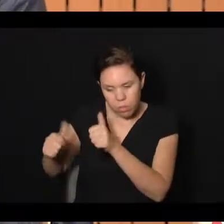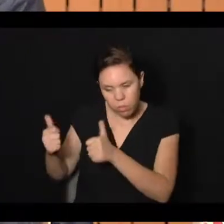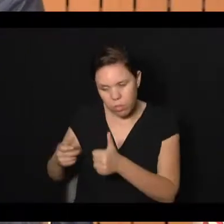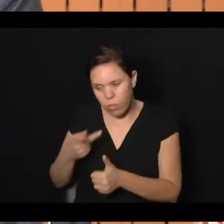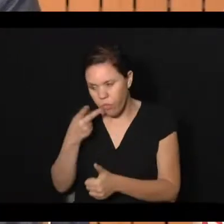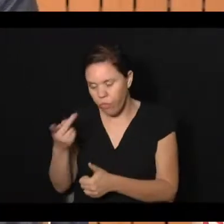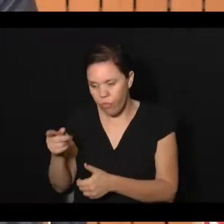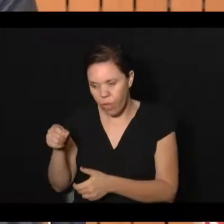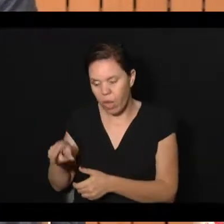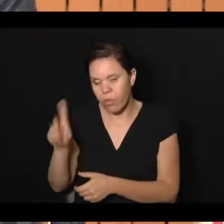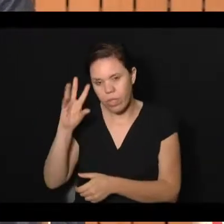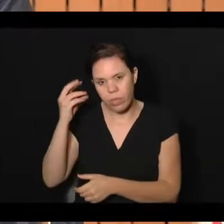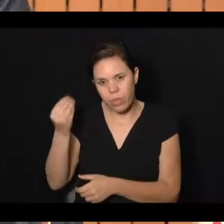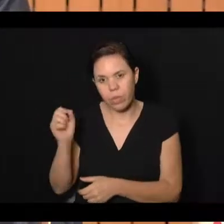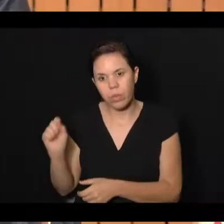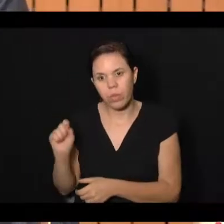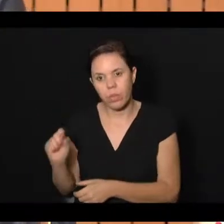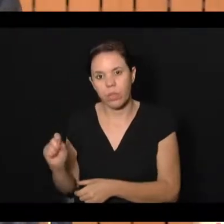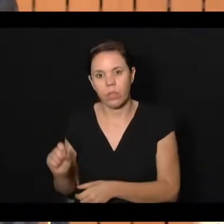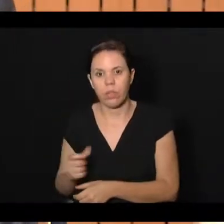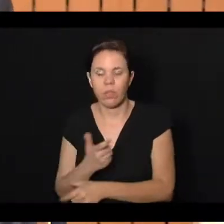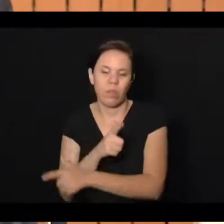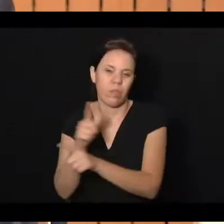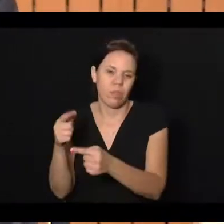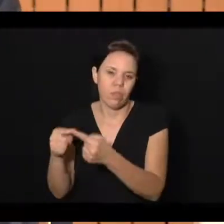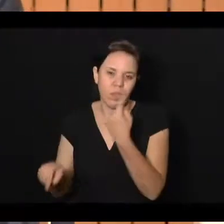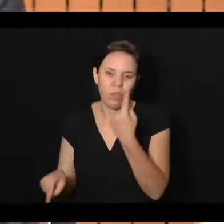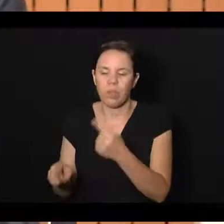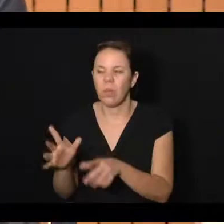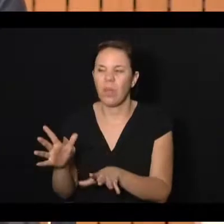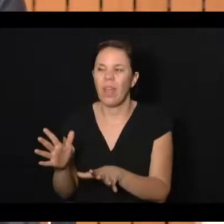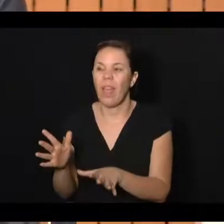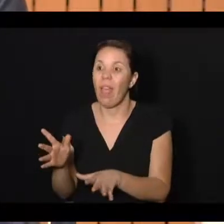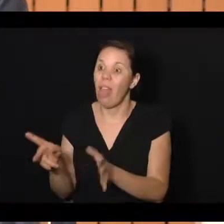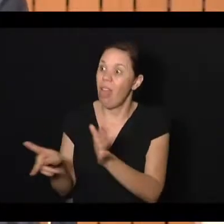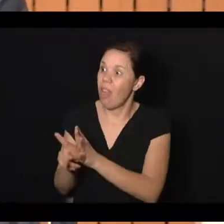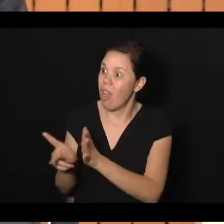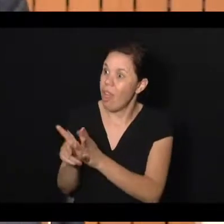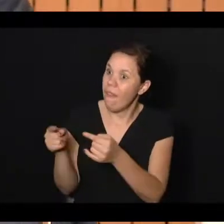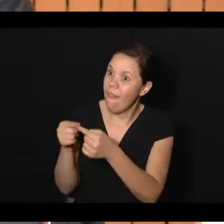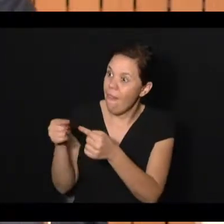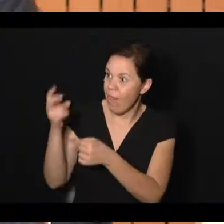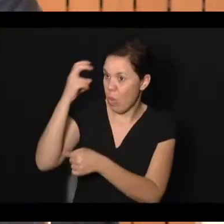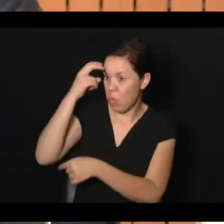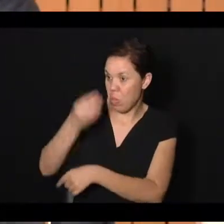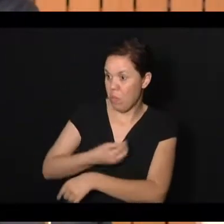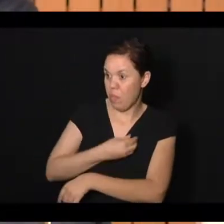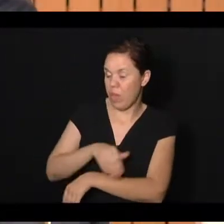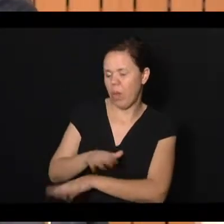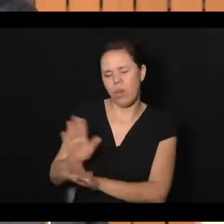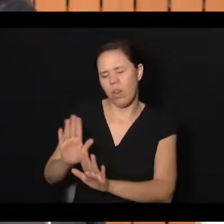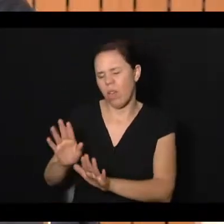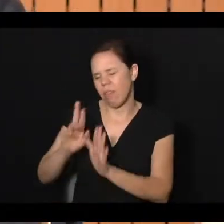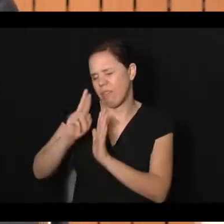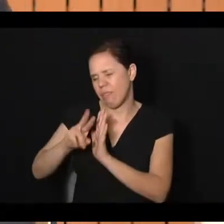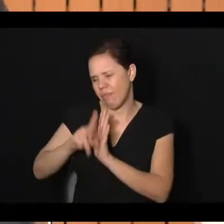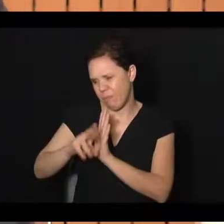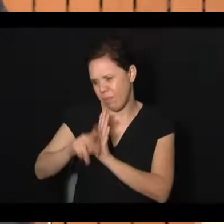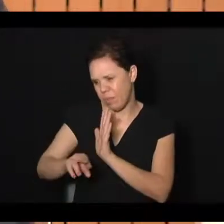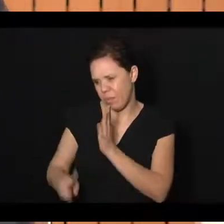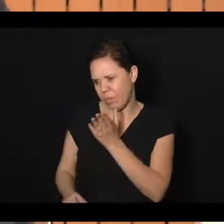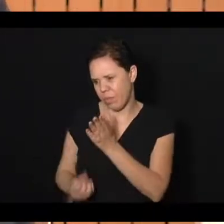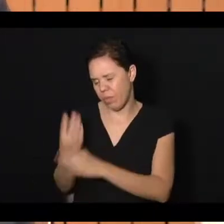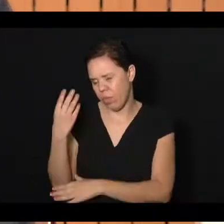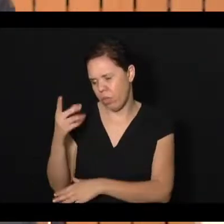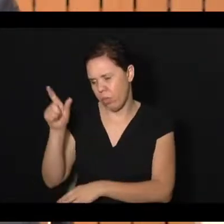você vai entender assim que não tem muito a ver com vocação e talvez com uma série de fatores que levaram a pessoas em